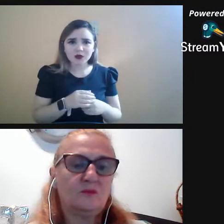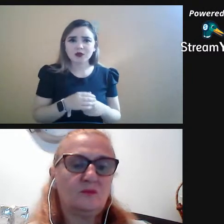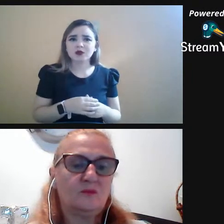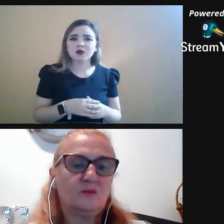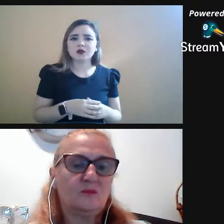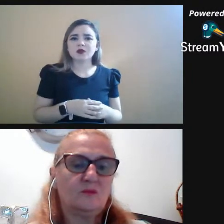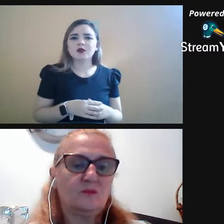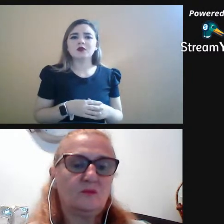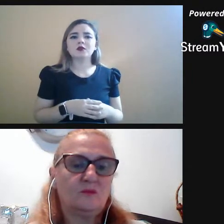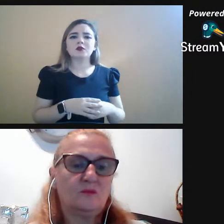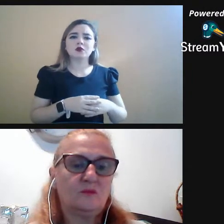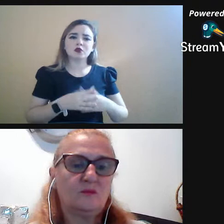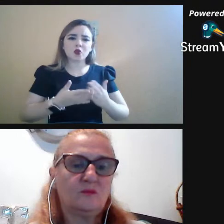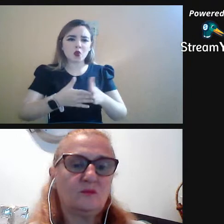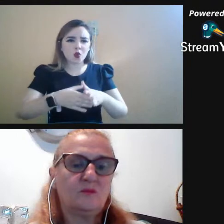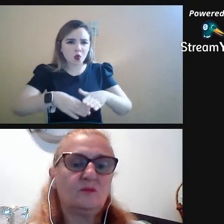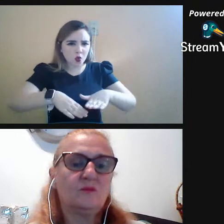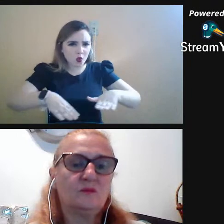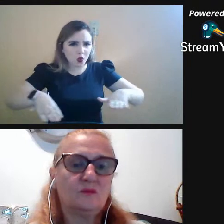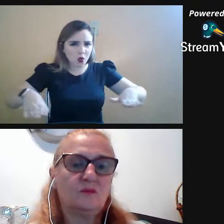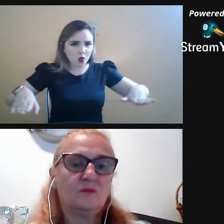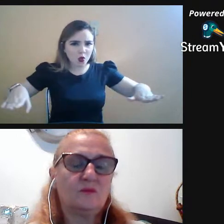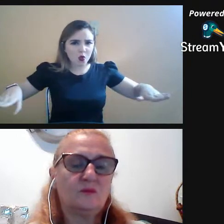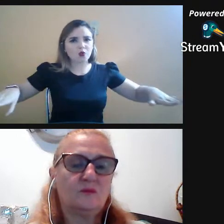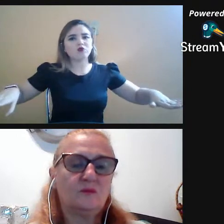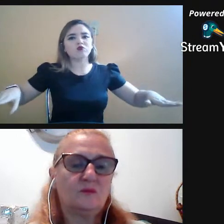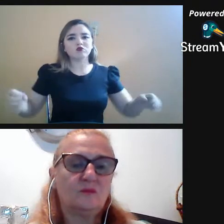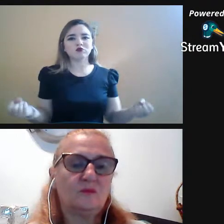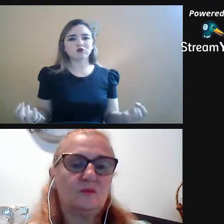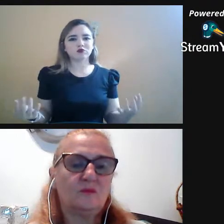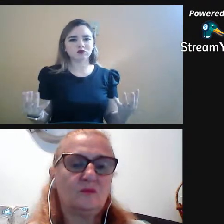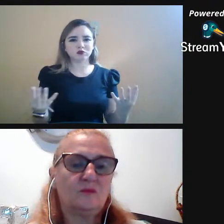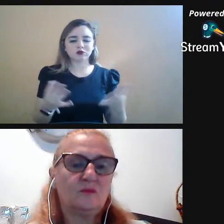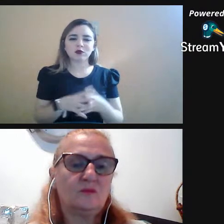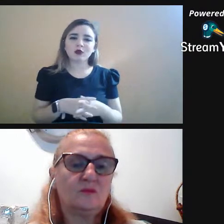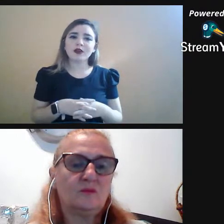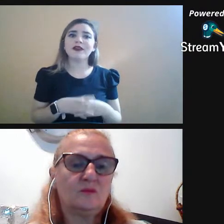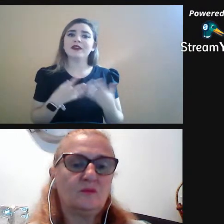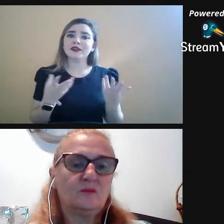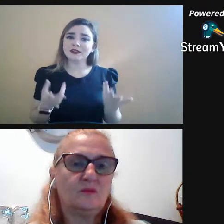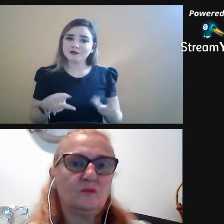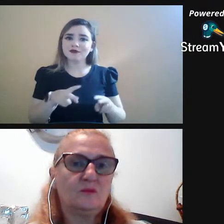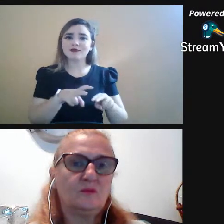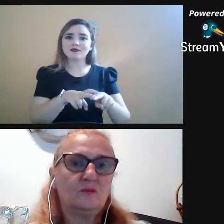Gramacho, né? Quando tinha os Gramacho e tal. E, inclusive, isso resultou...